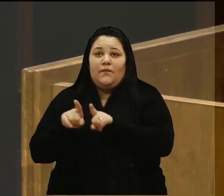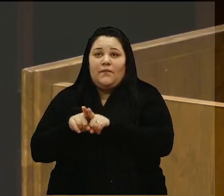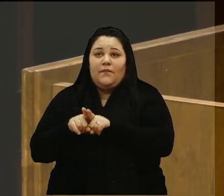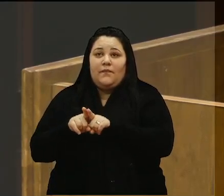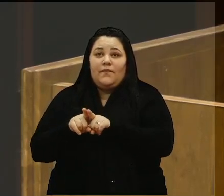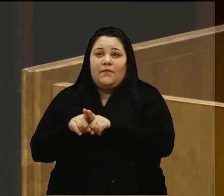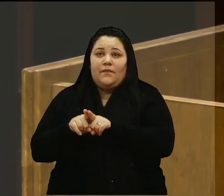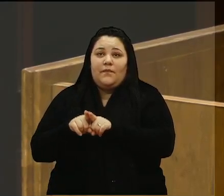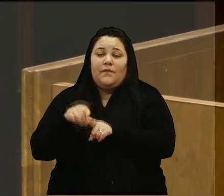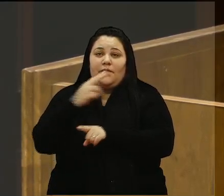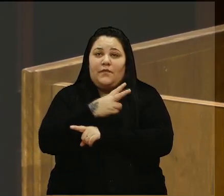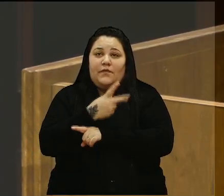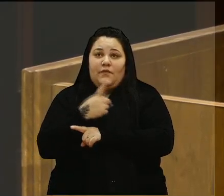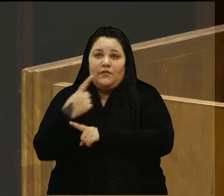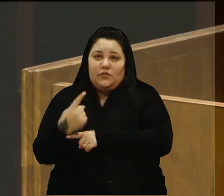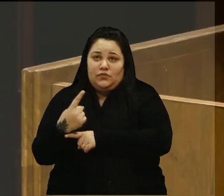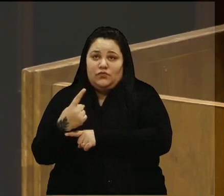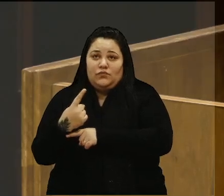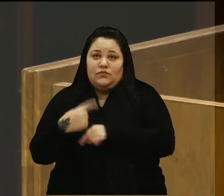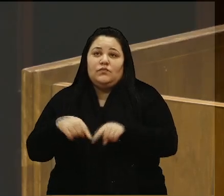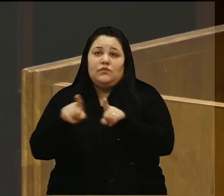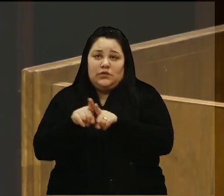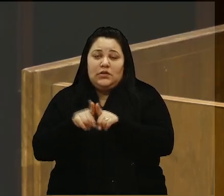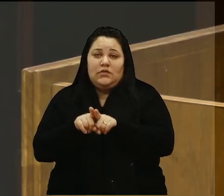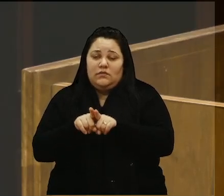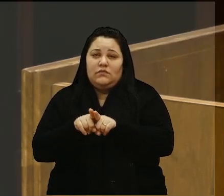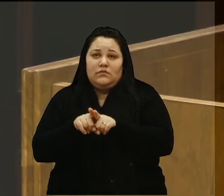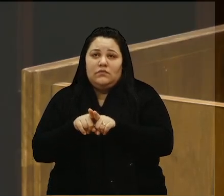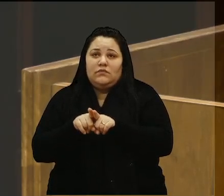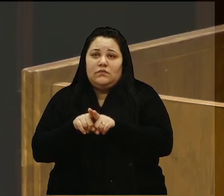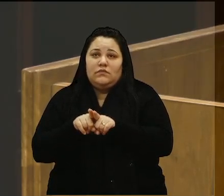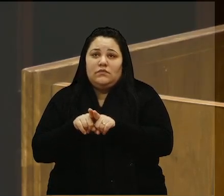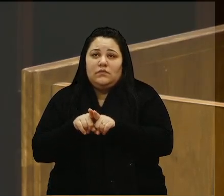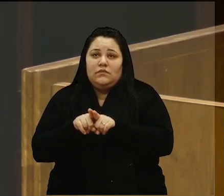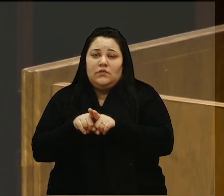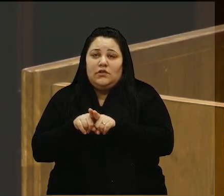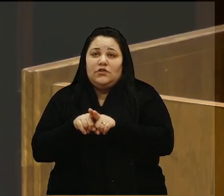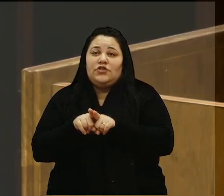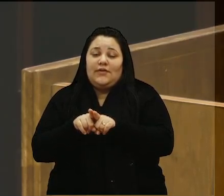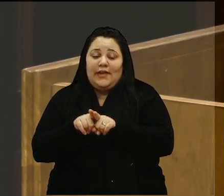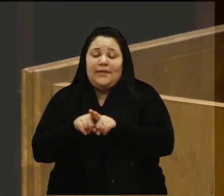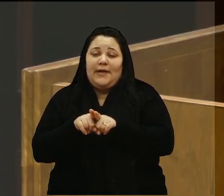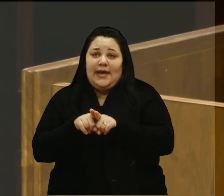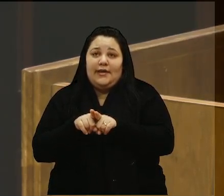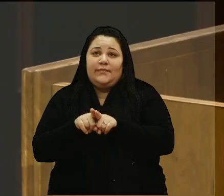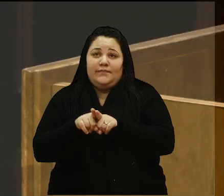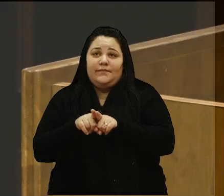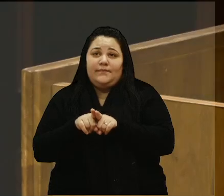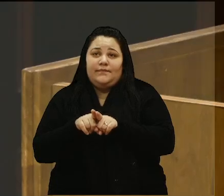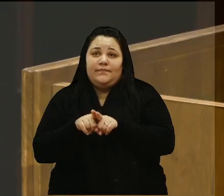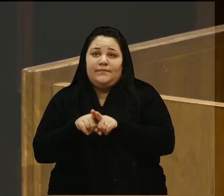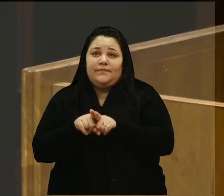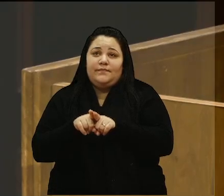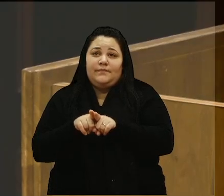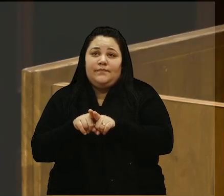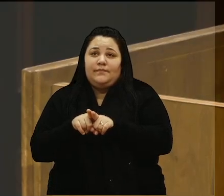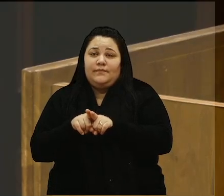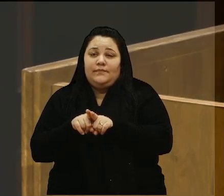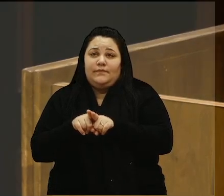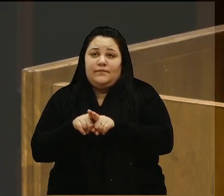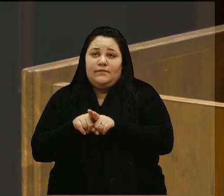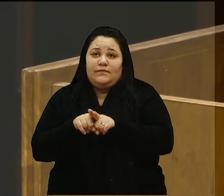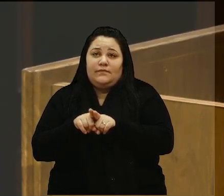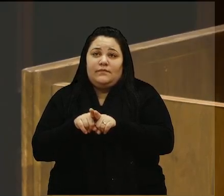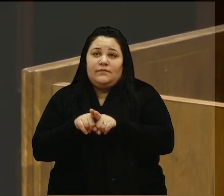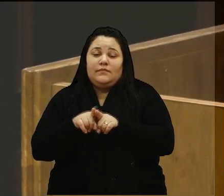46.328 mortes violentas intencionais. Destas, 93,3 foram de homens.